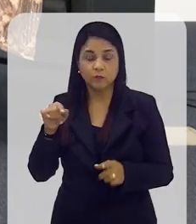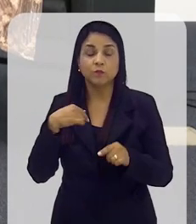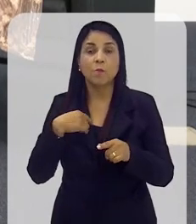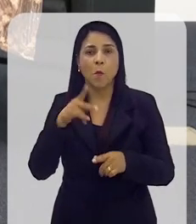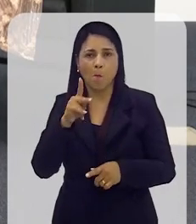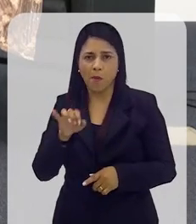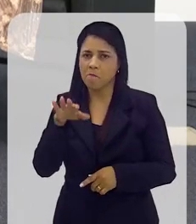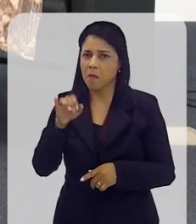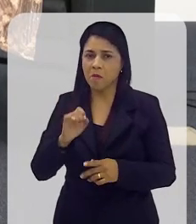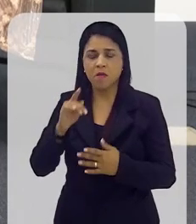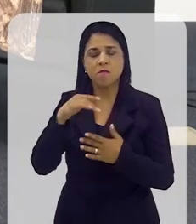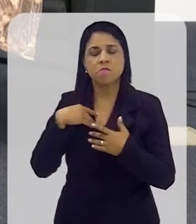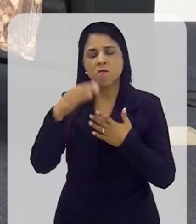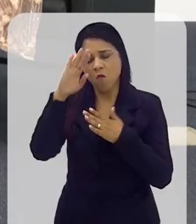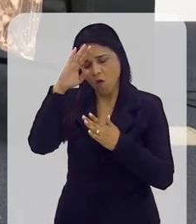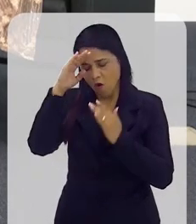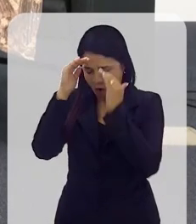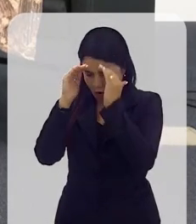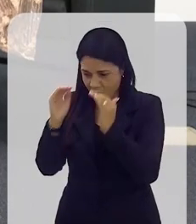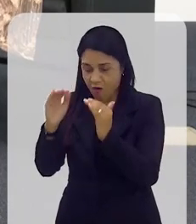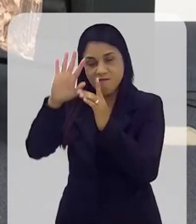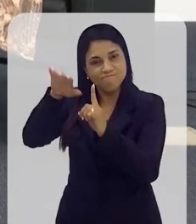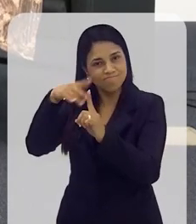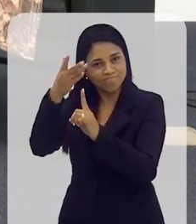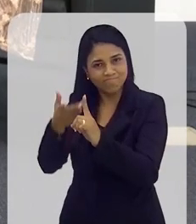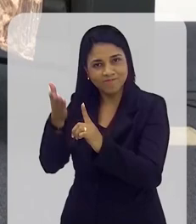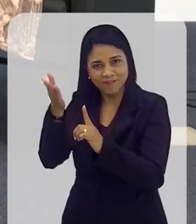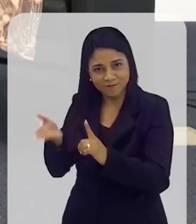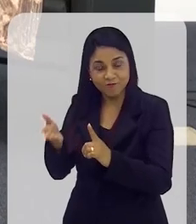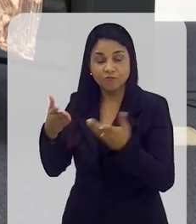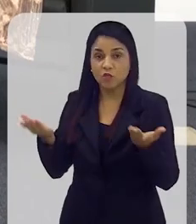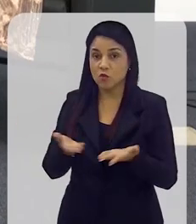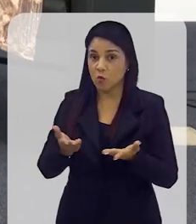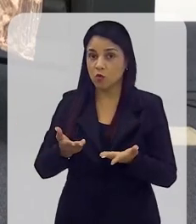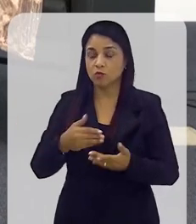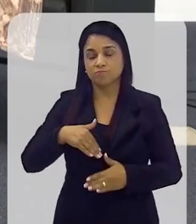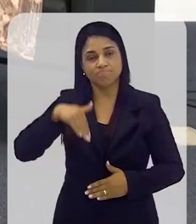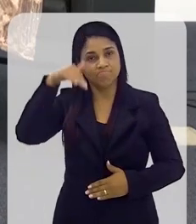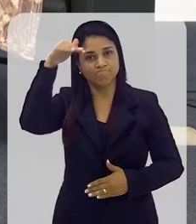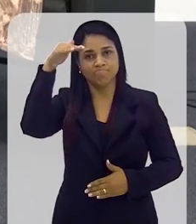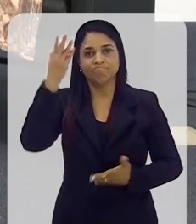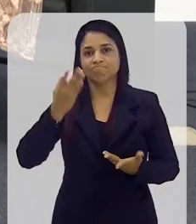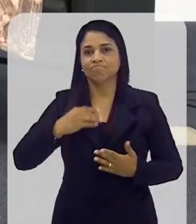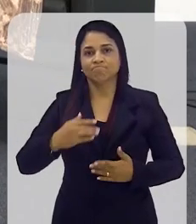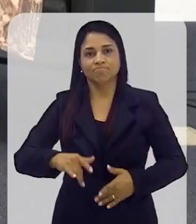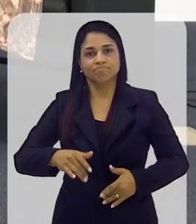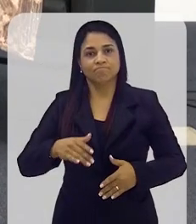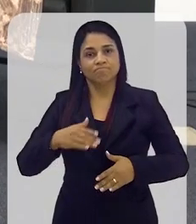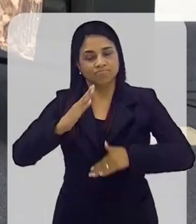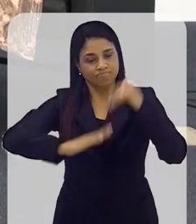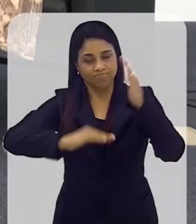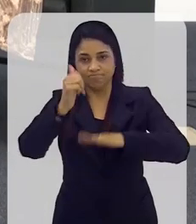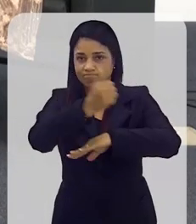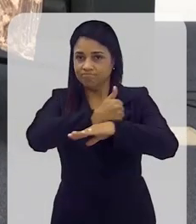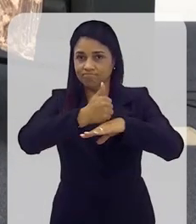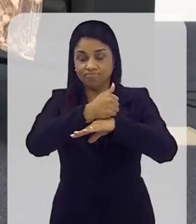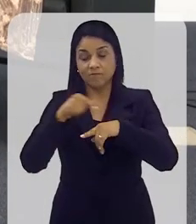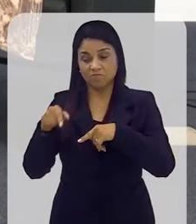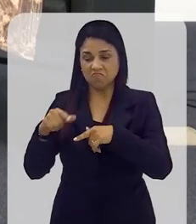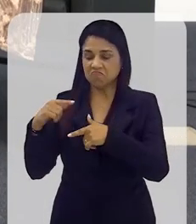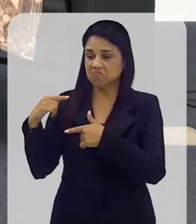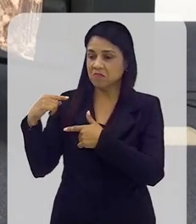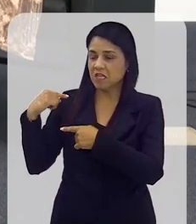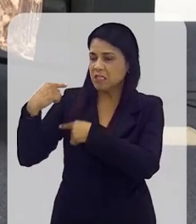para eu poder reverenciá-los, para poder chegar onde eu cheguei. E a sua trajetória, ela realmente é muito